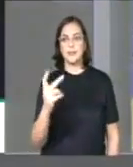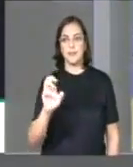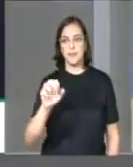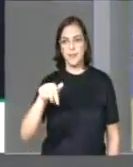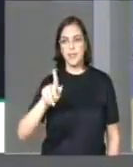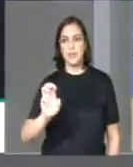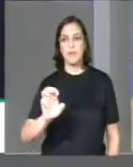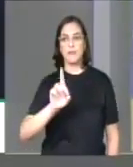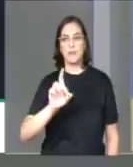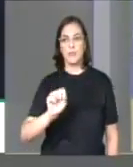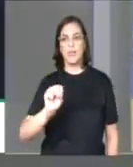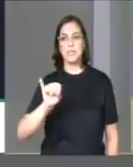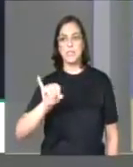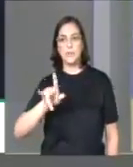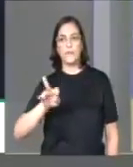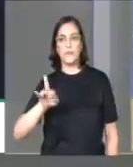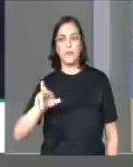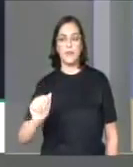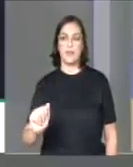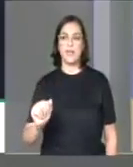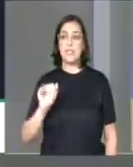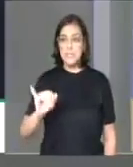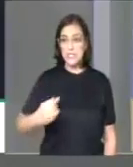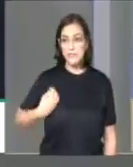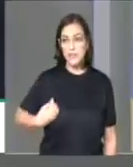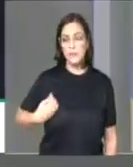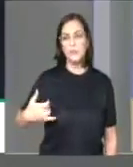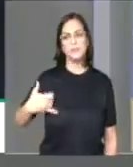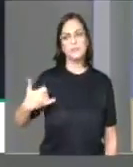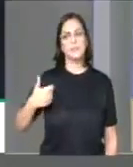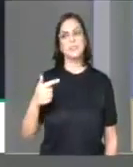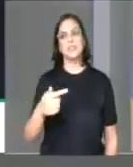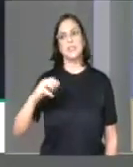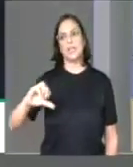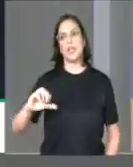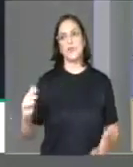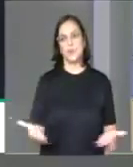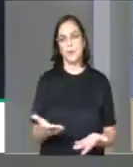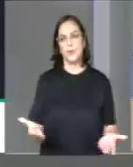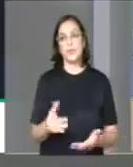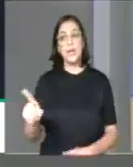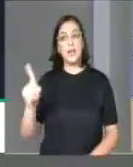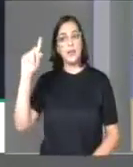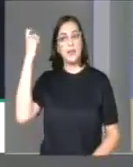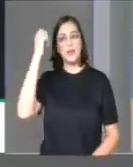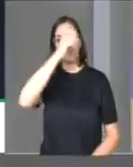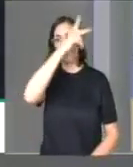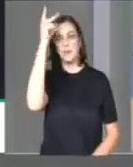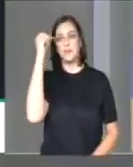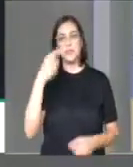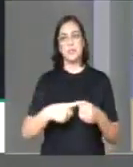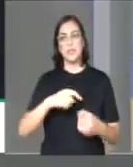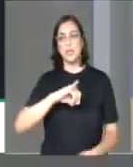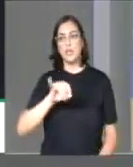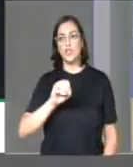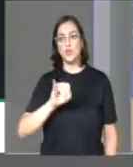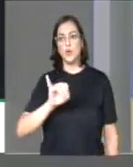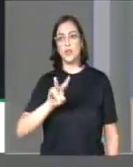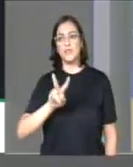hoje 79 anos de idade, foi prefeito de minha cidade, Joinville, por 3